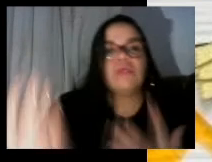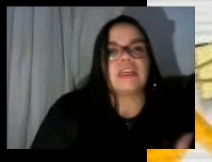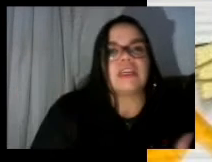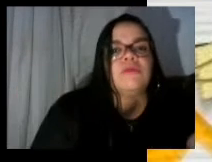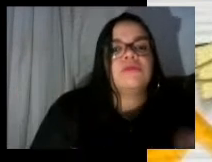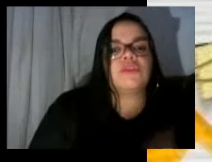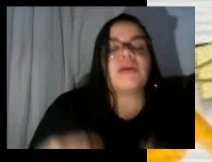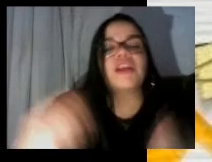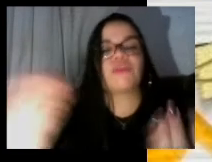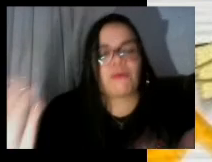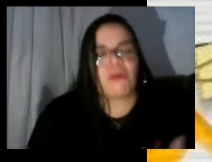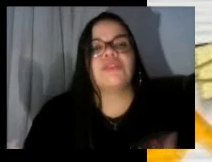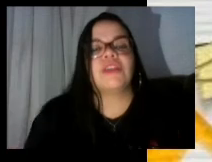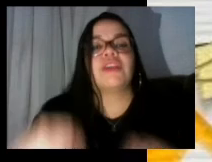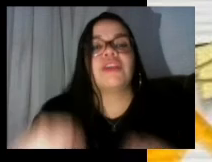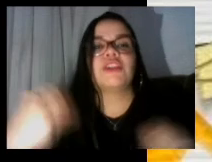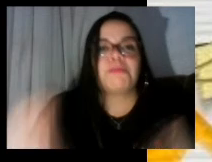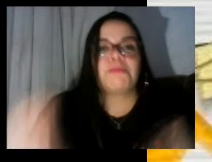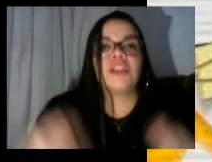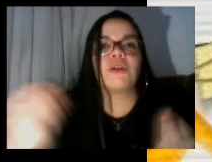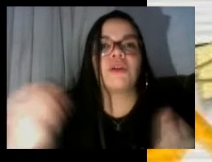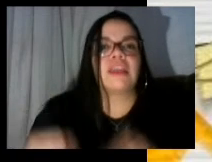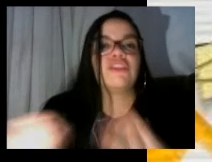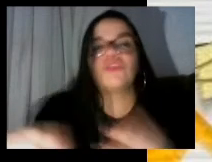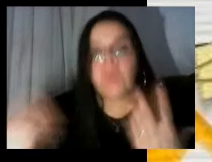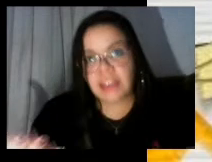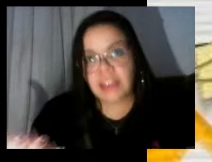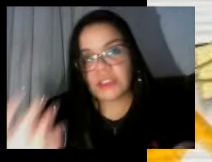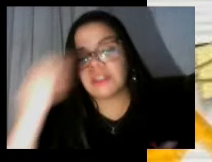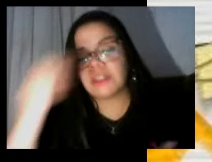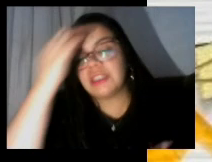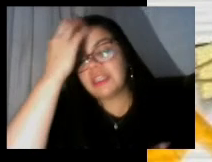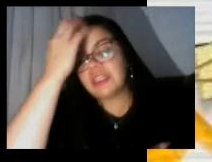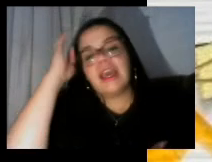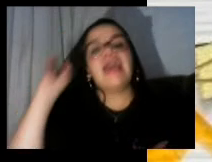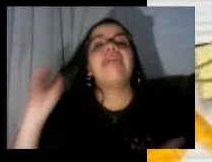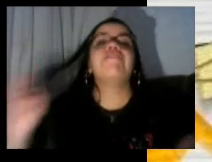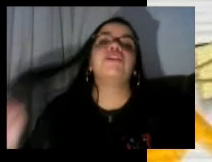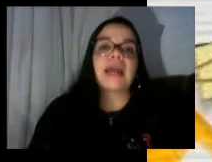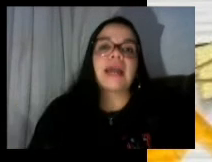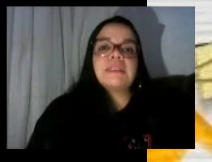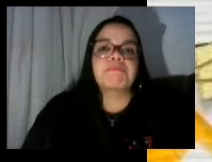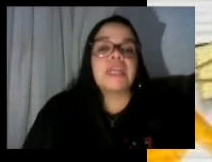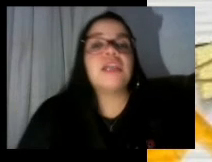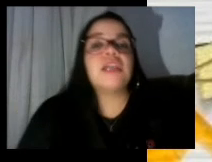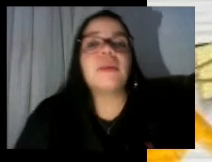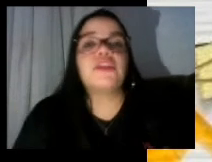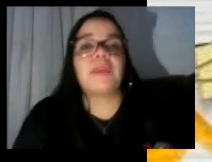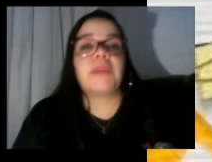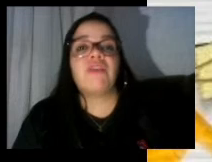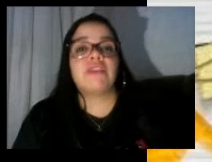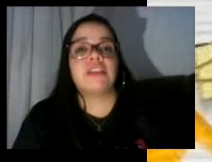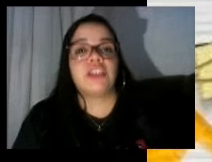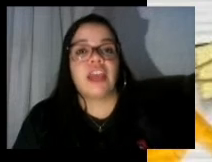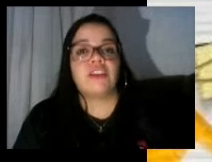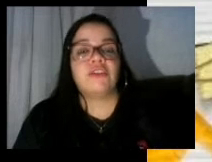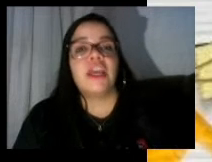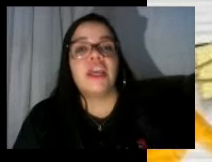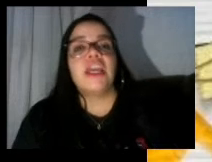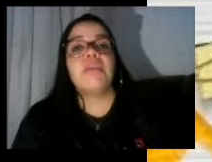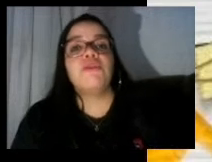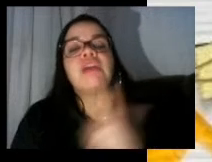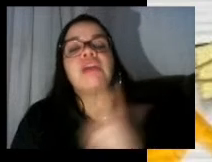E um dos mais famosos, né, que a gente conhece hoje em dia, é a feijoada. Então, eles pegavam esses